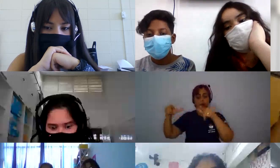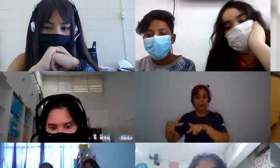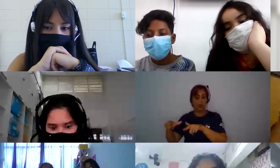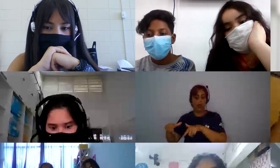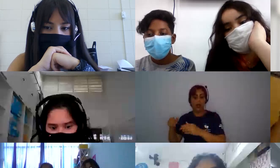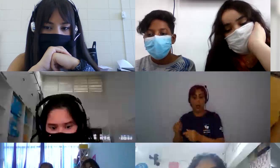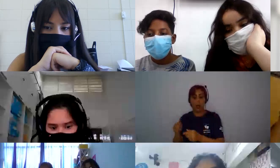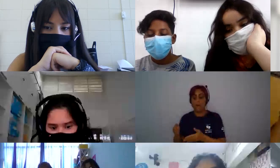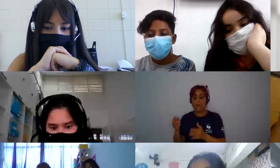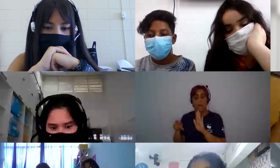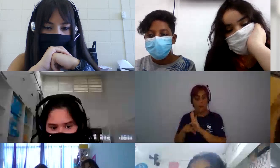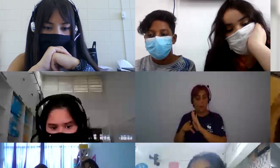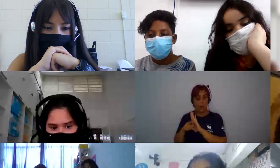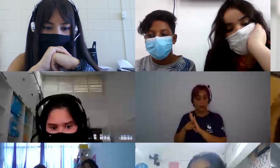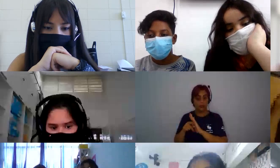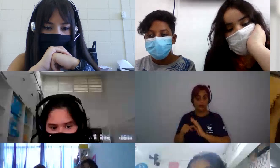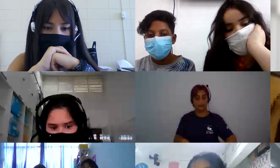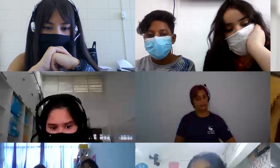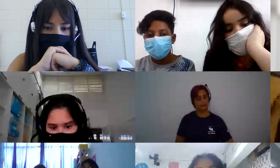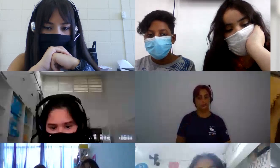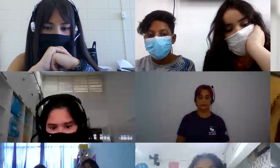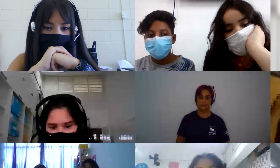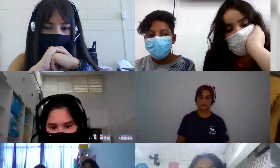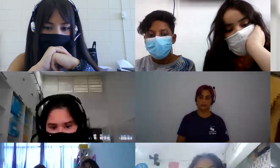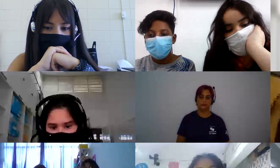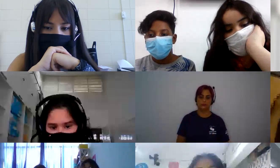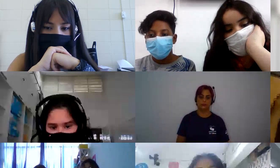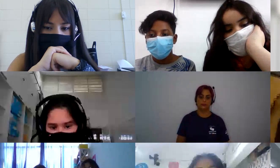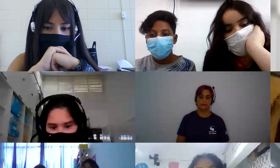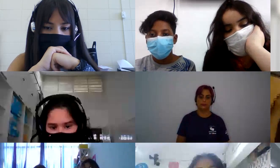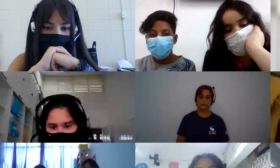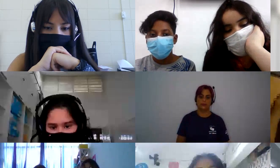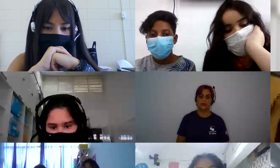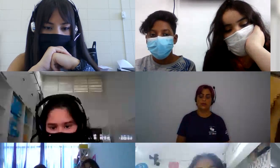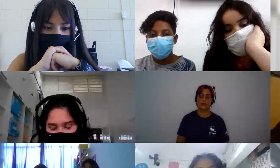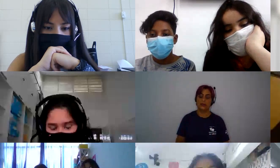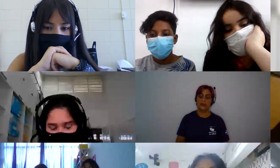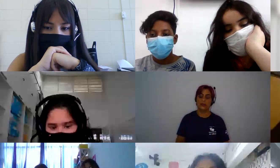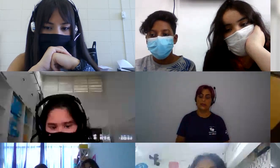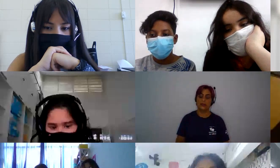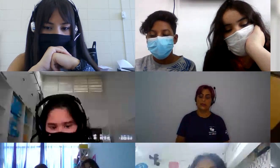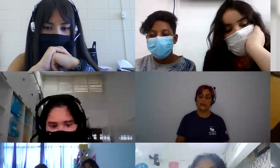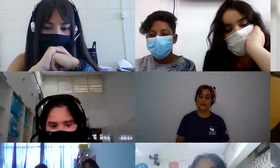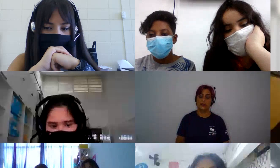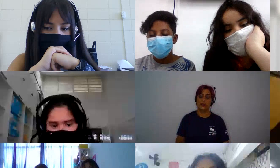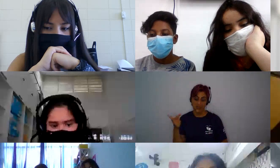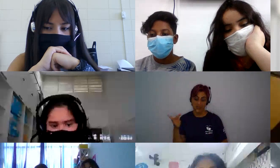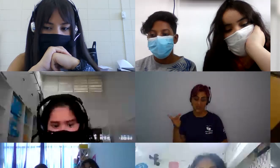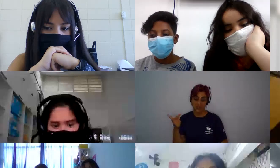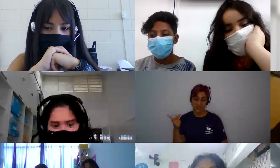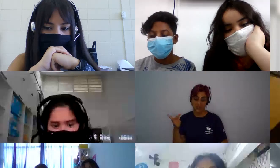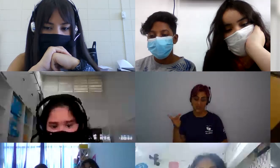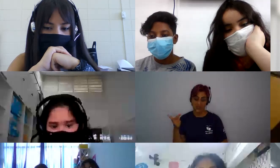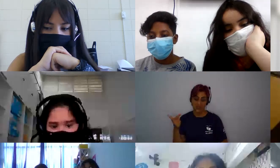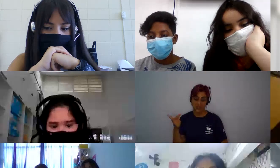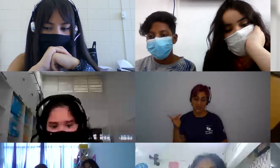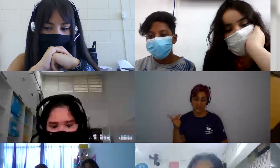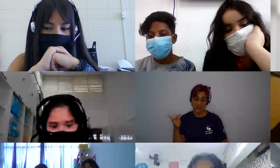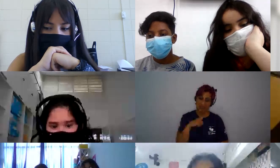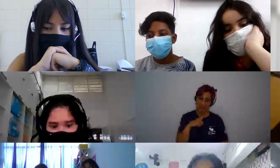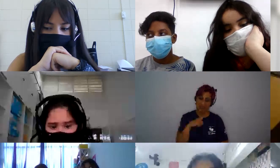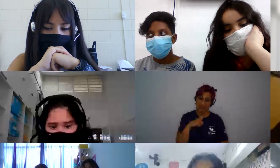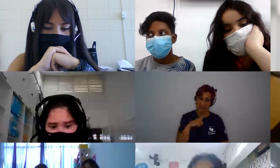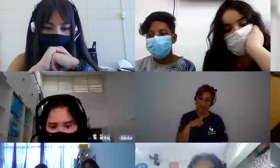isso. E, ô, Juliana, ainda bem que você falou isso também. Isso é um outro mito que as pessoas têm. E já que a gente está falando de direitos, eu quero falar isso para